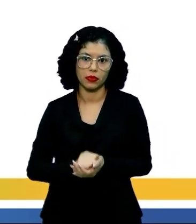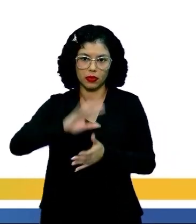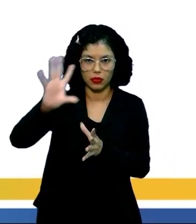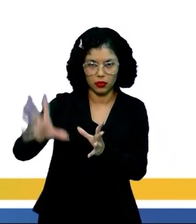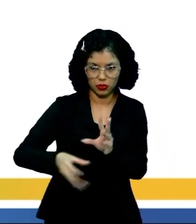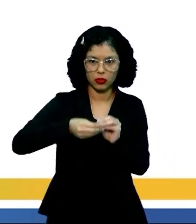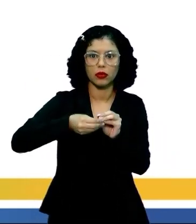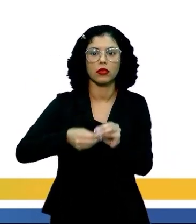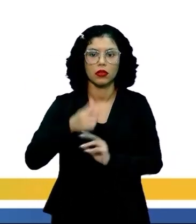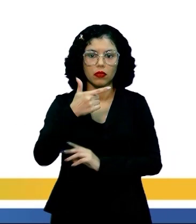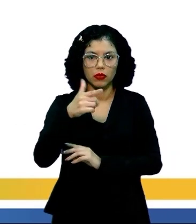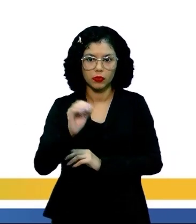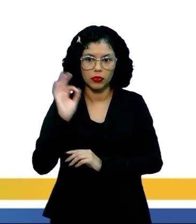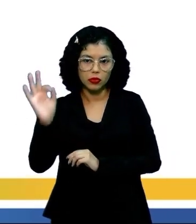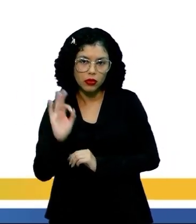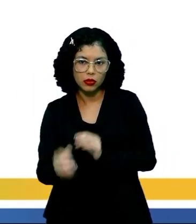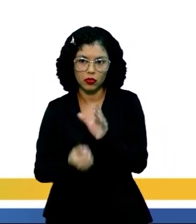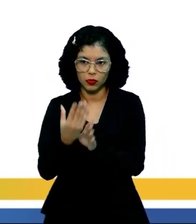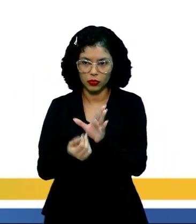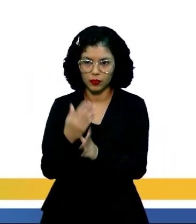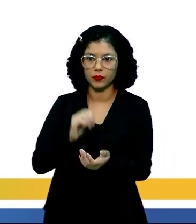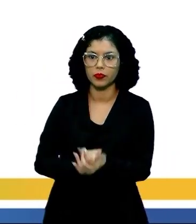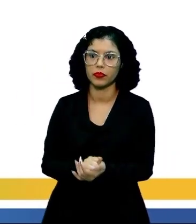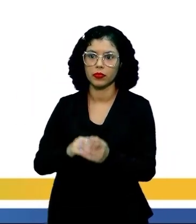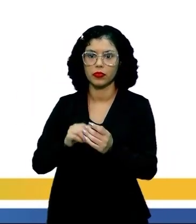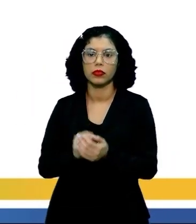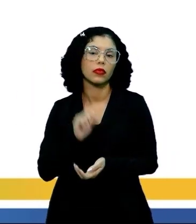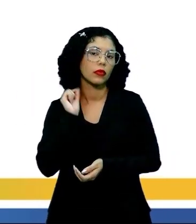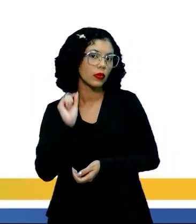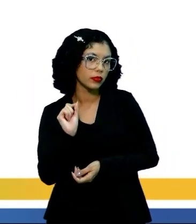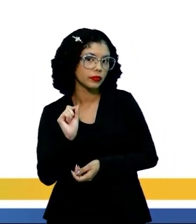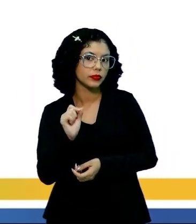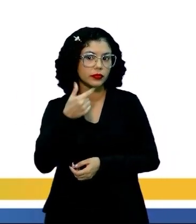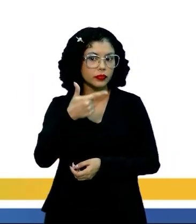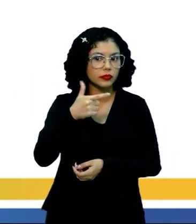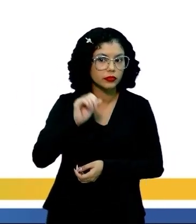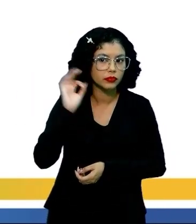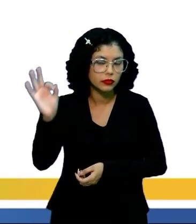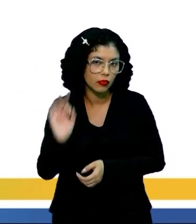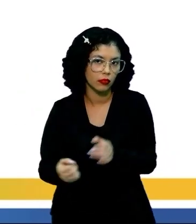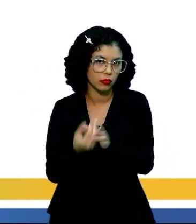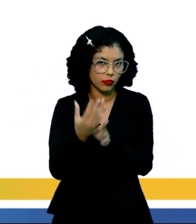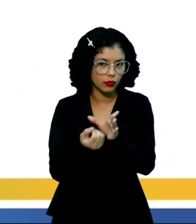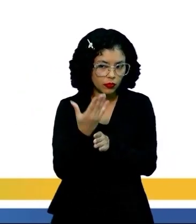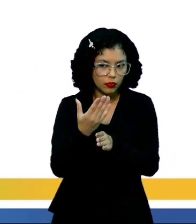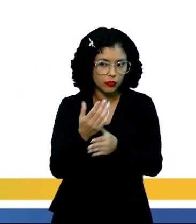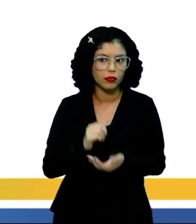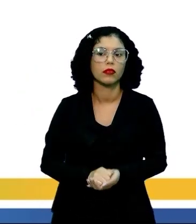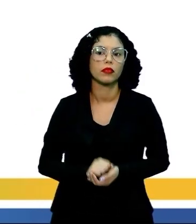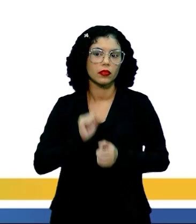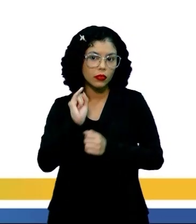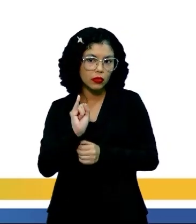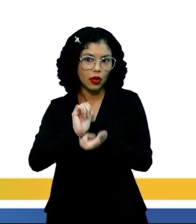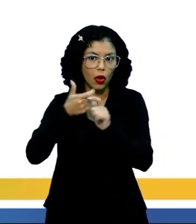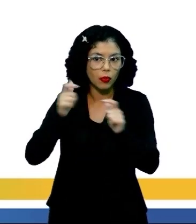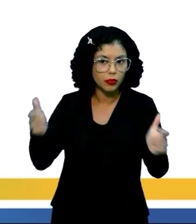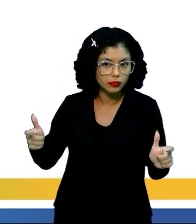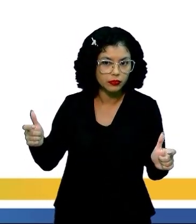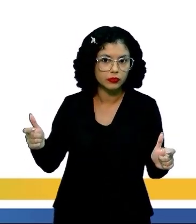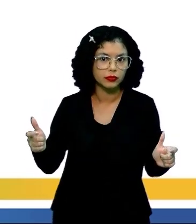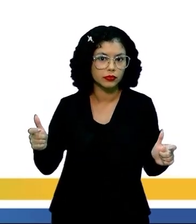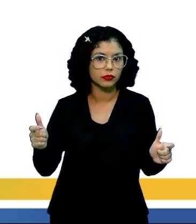um incremento de 20% em sua produção. Preste atenção, 20% em sua produção. Se aumentar